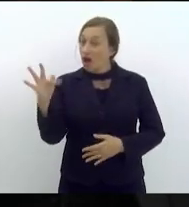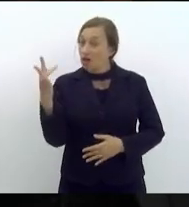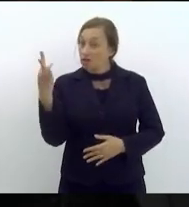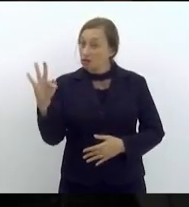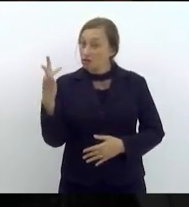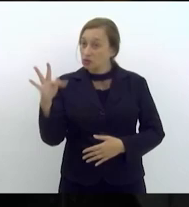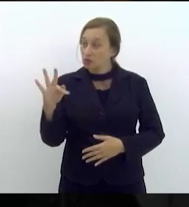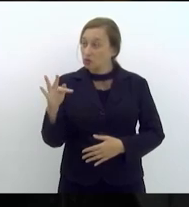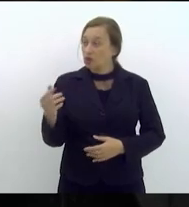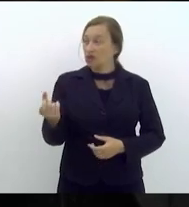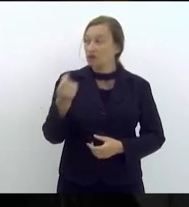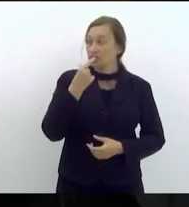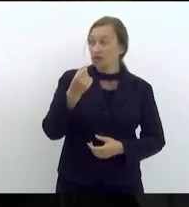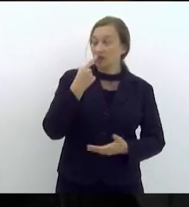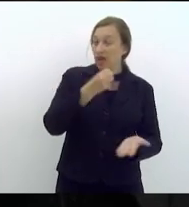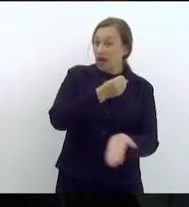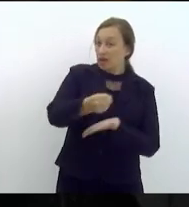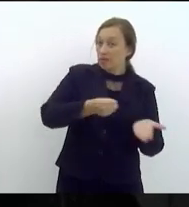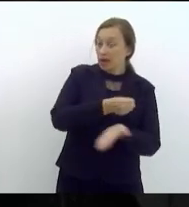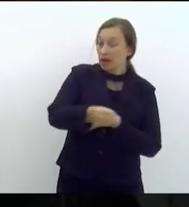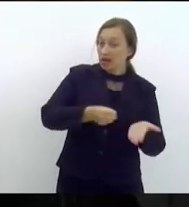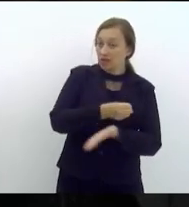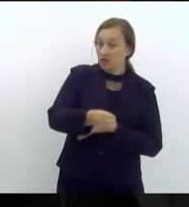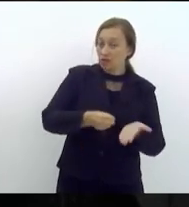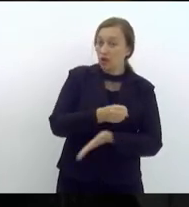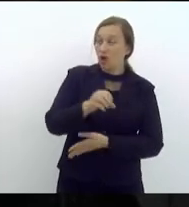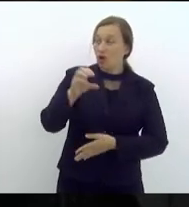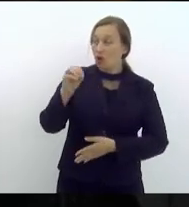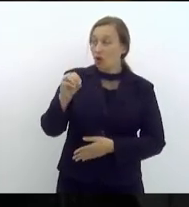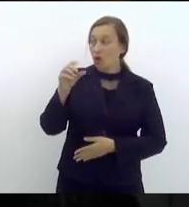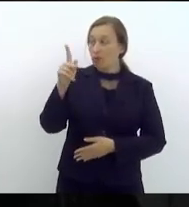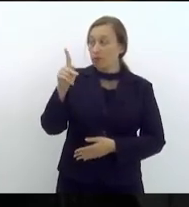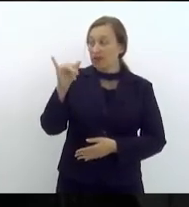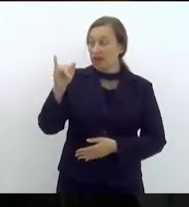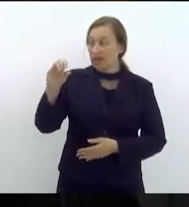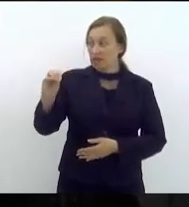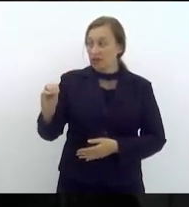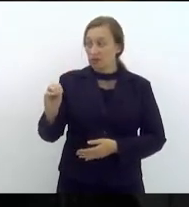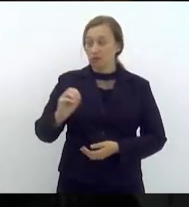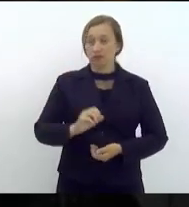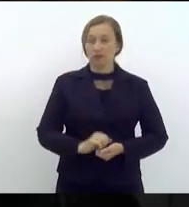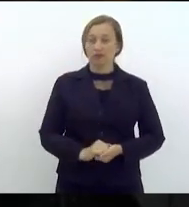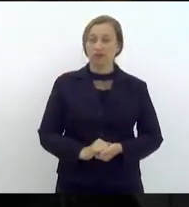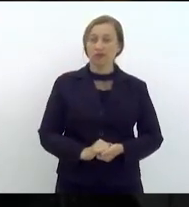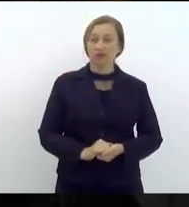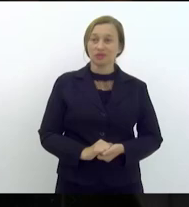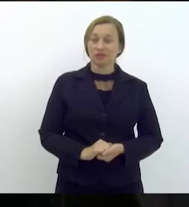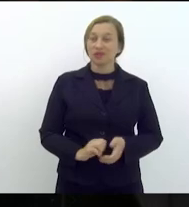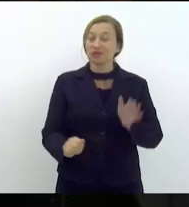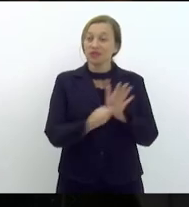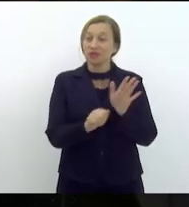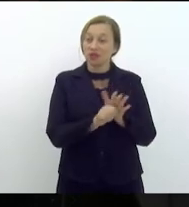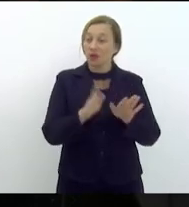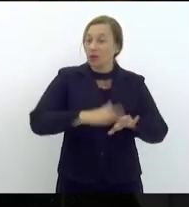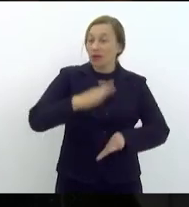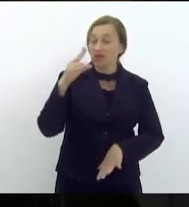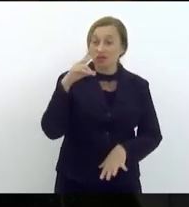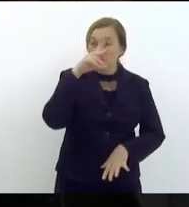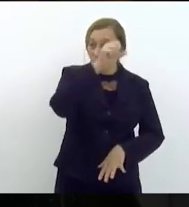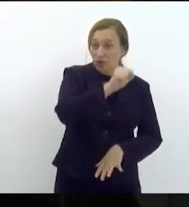sua base são os opiáceos tem droga mais forte que